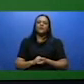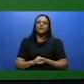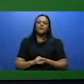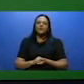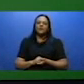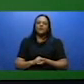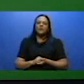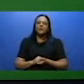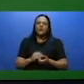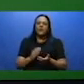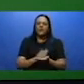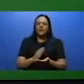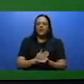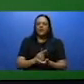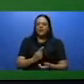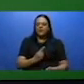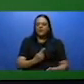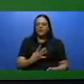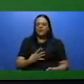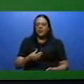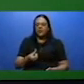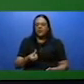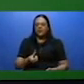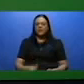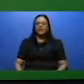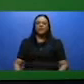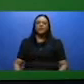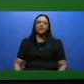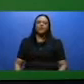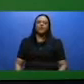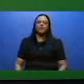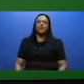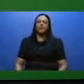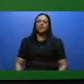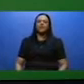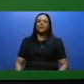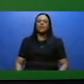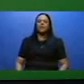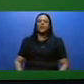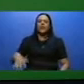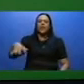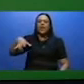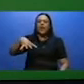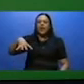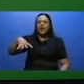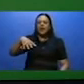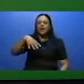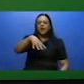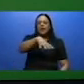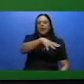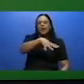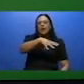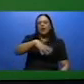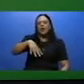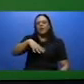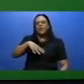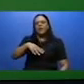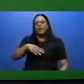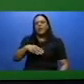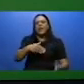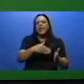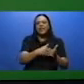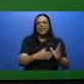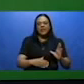para a página 146, que se trata de aldeias, da aldeia à cidade.